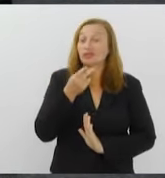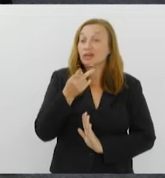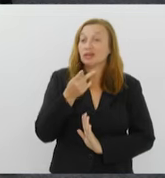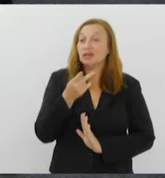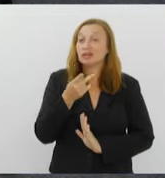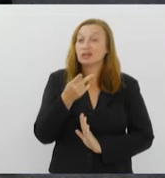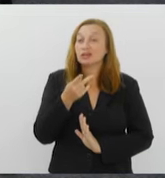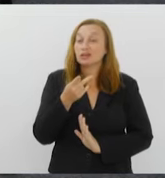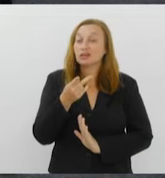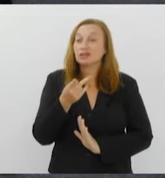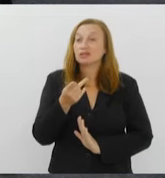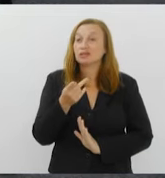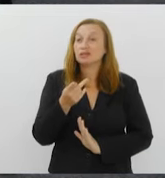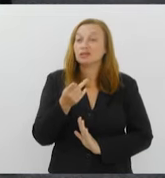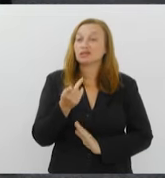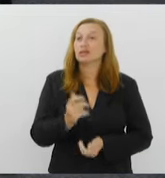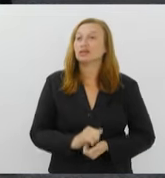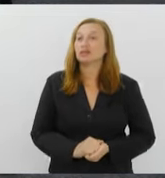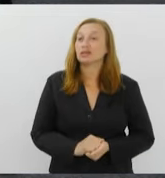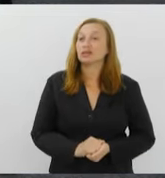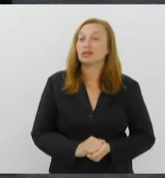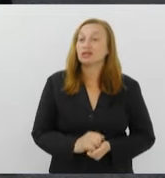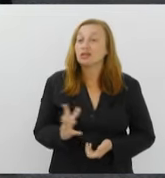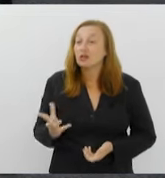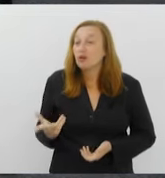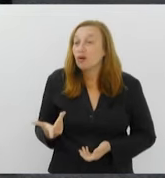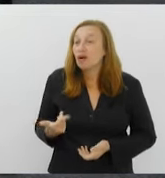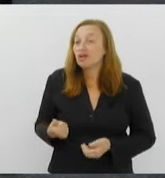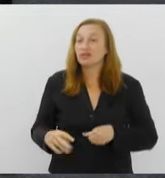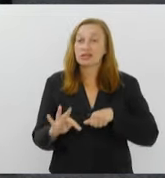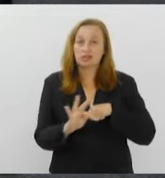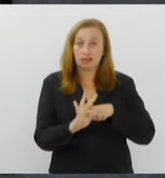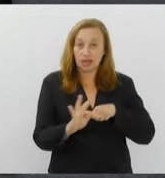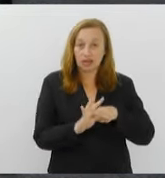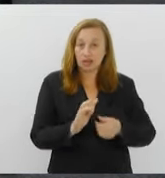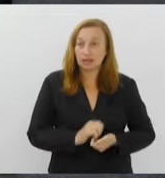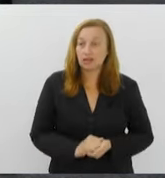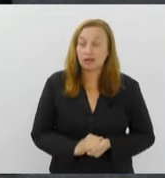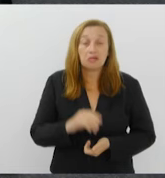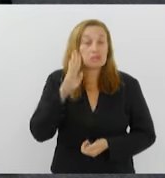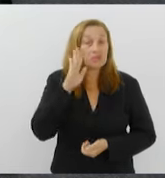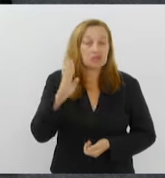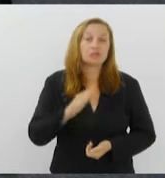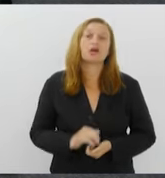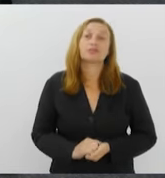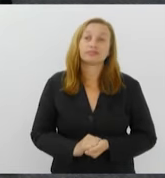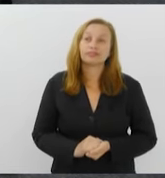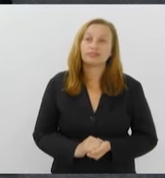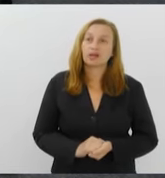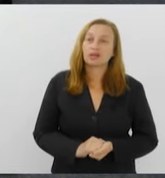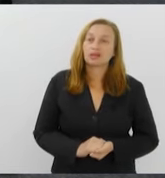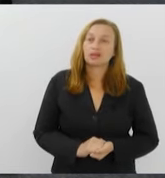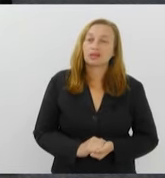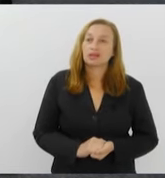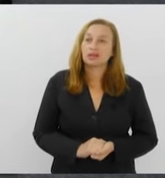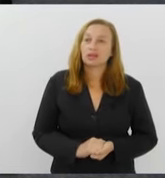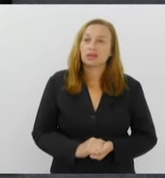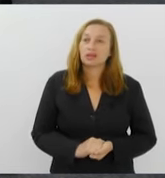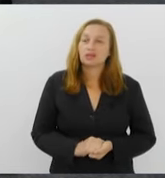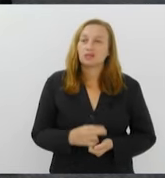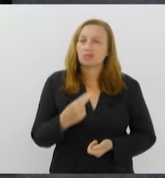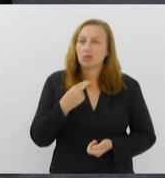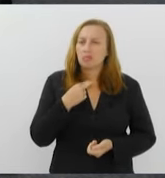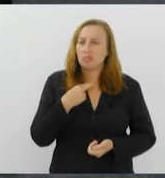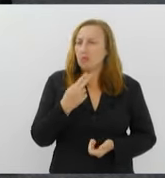de reinserção, né? De qualificação técnica. É fundamental. A gente não pode passar o resto